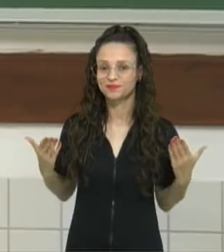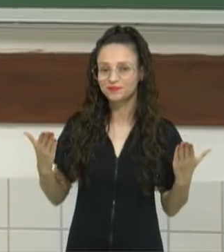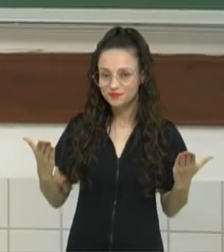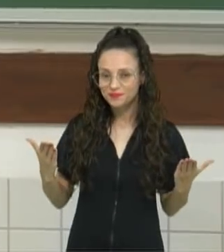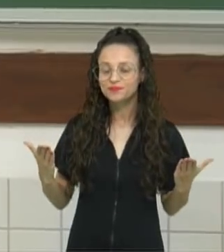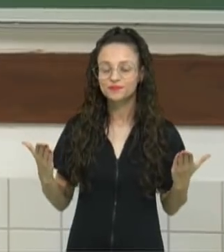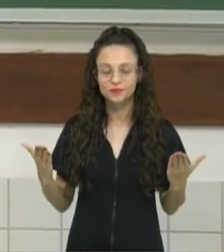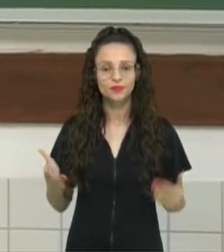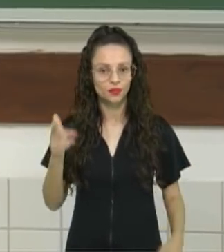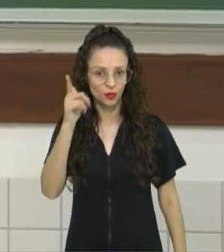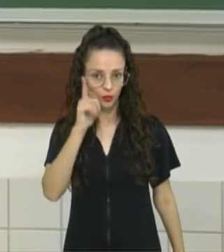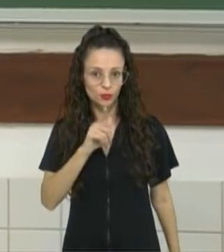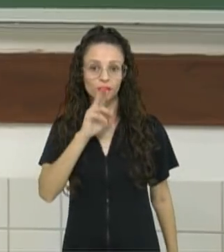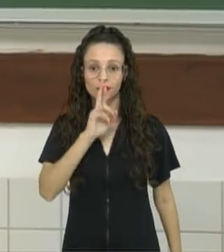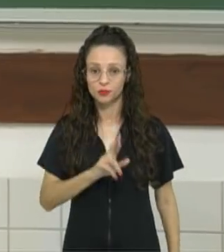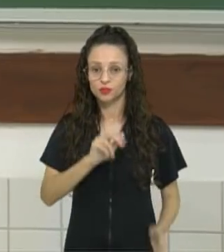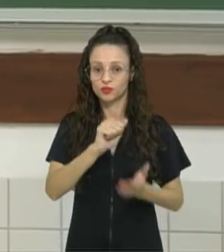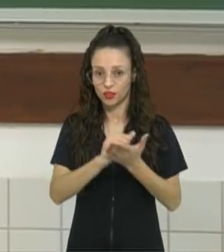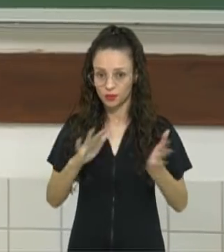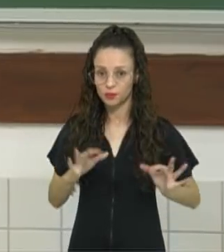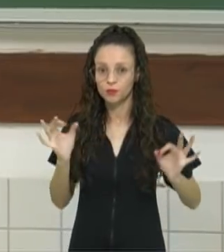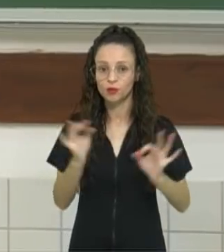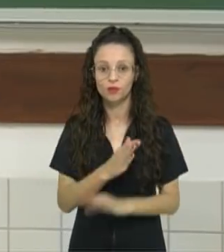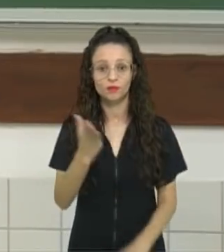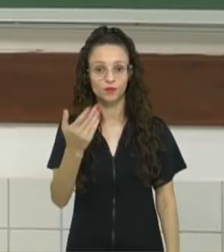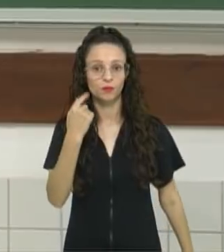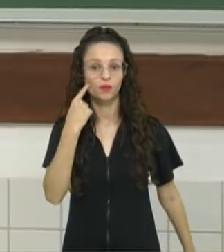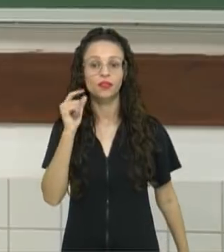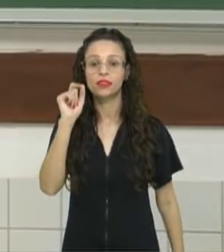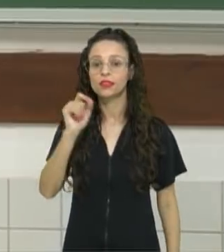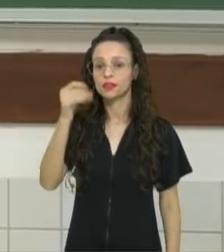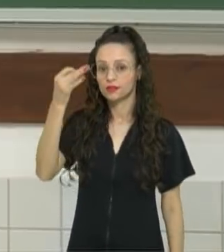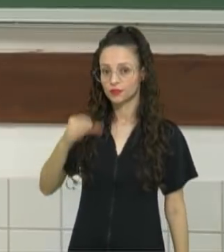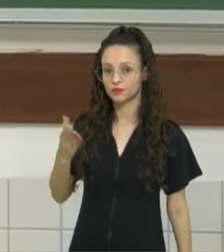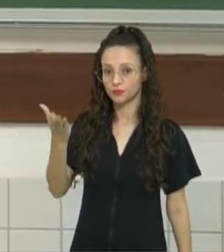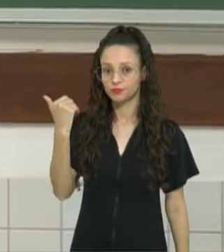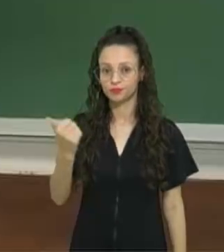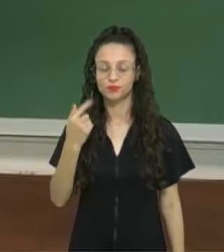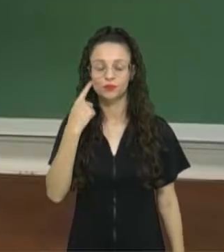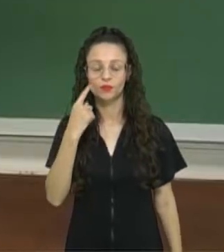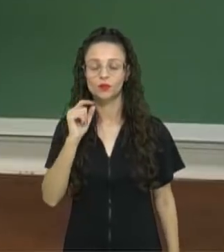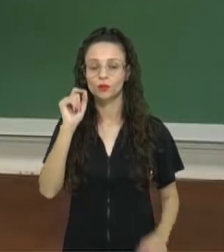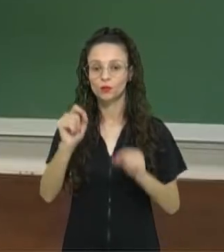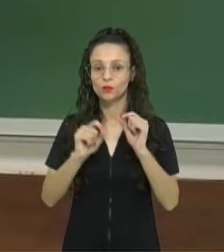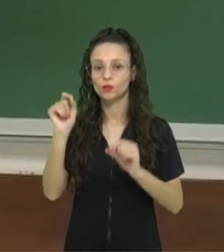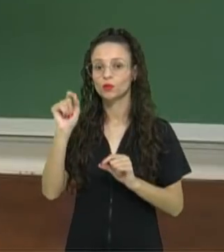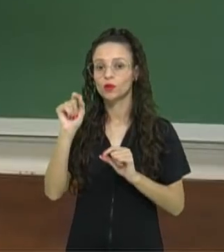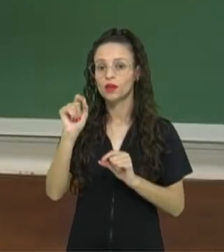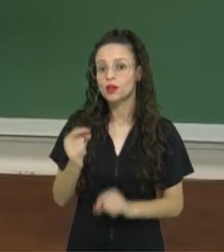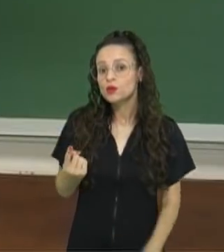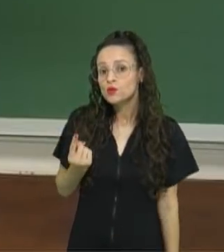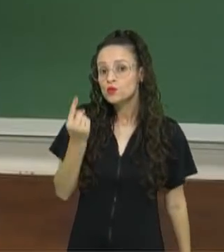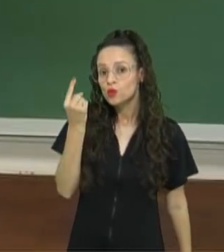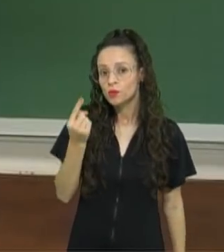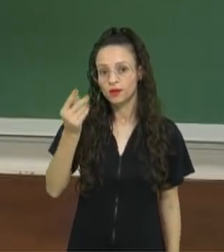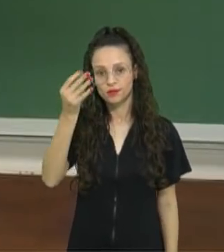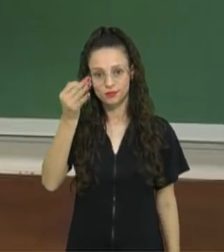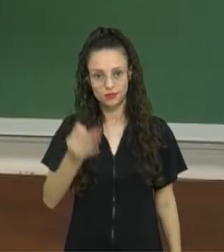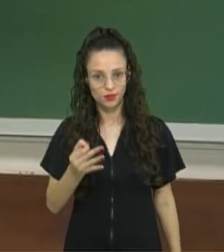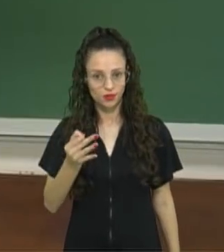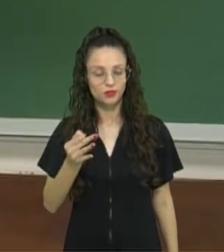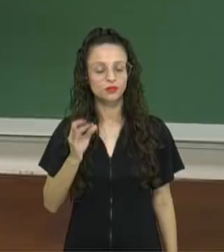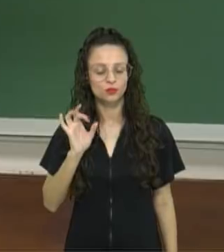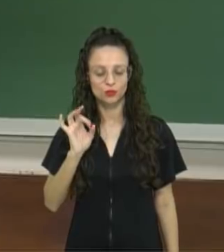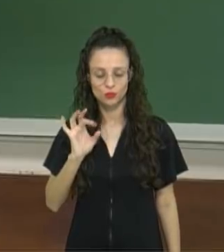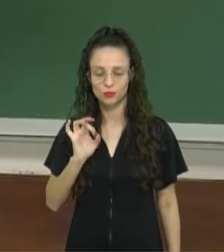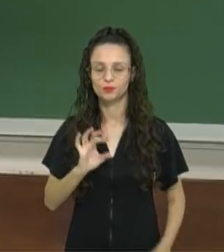Então, pessoal, conseguiram responder a atividade? Vamos ver quem acertou? Então, vamos lá, né? Nós tínhamos apenas uma alternativa